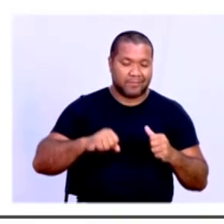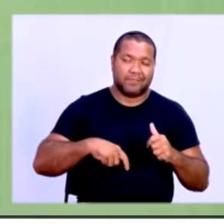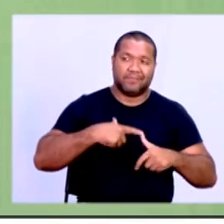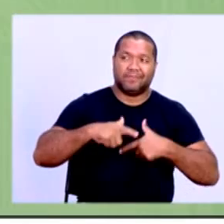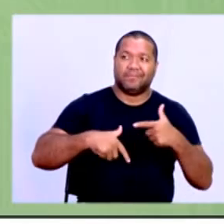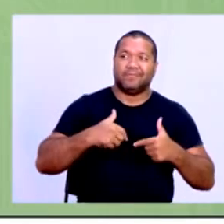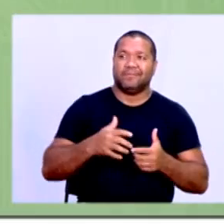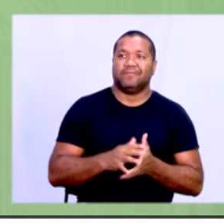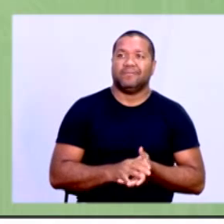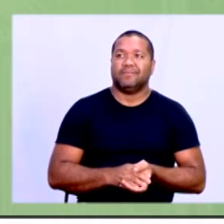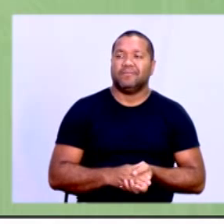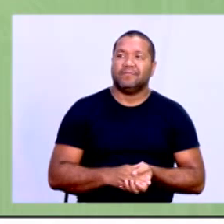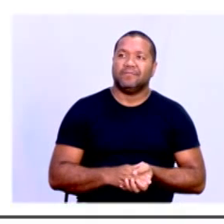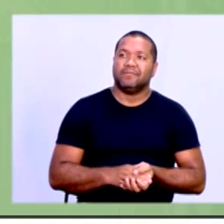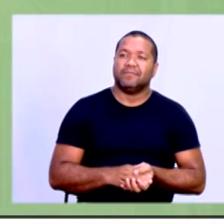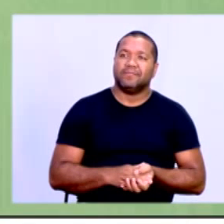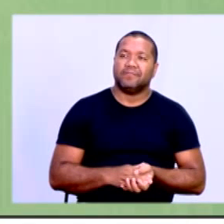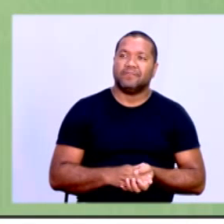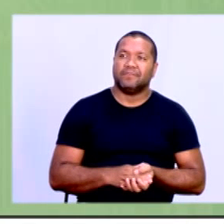quadro.